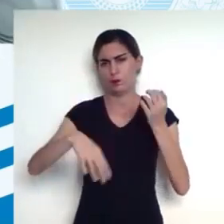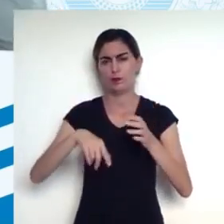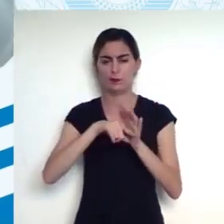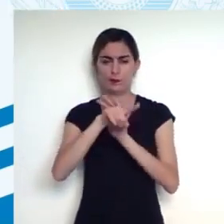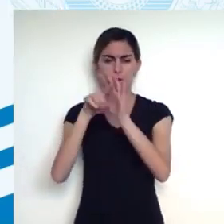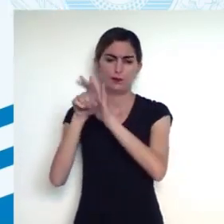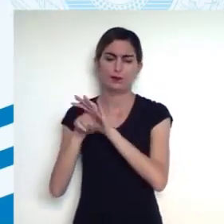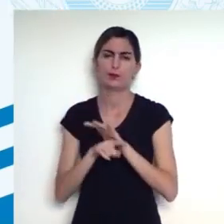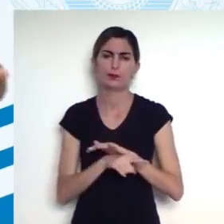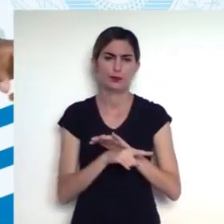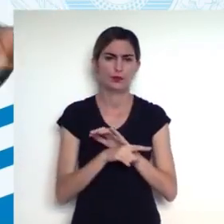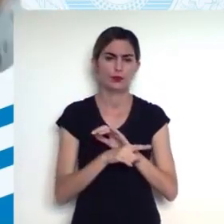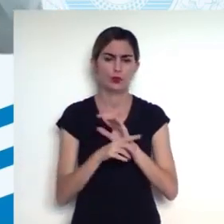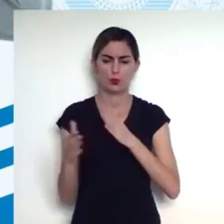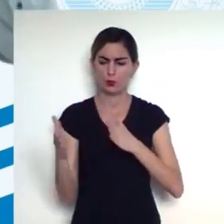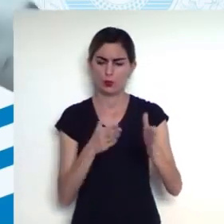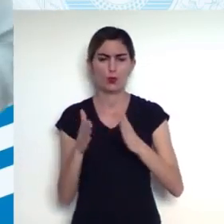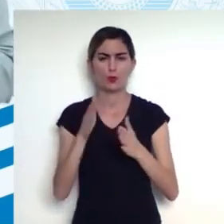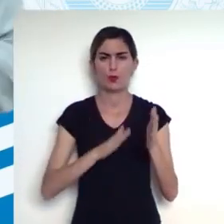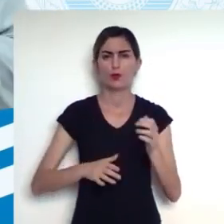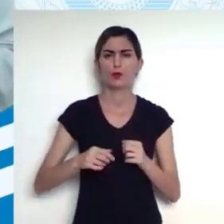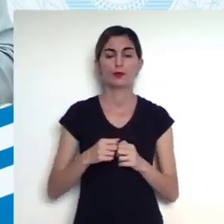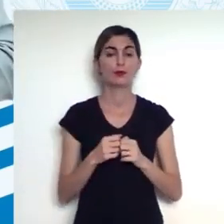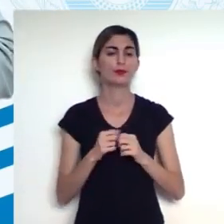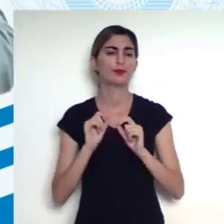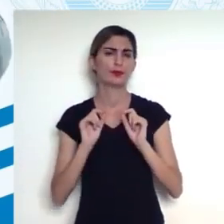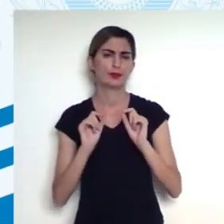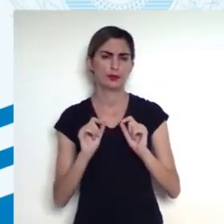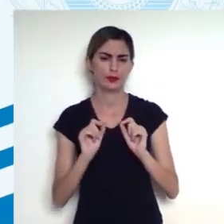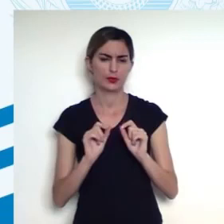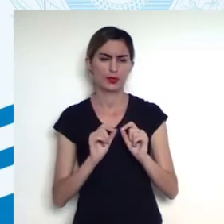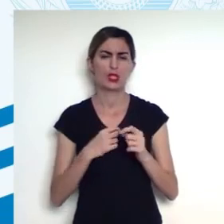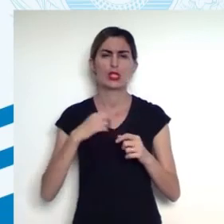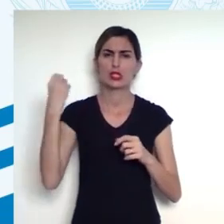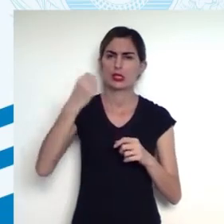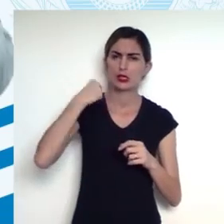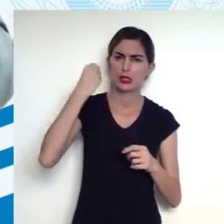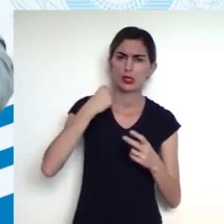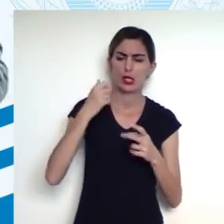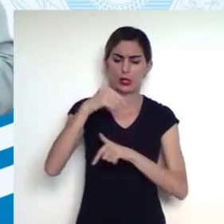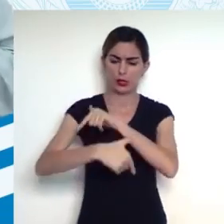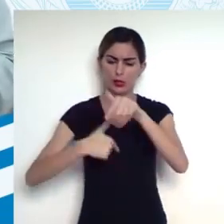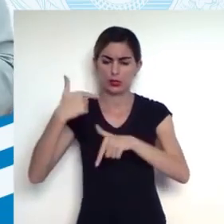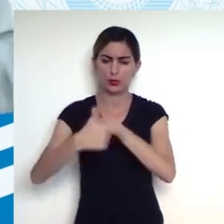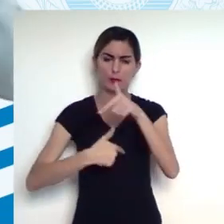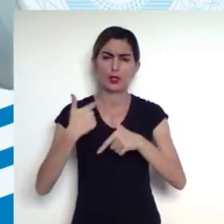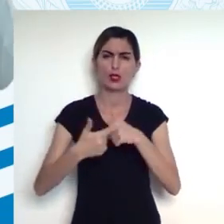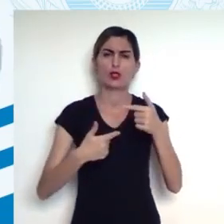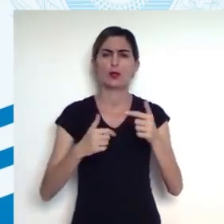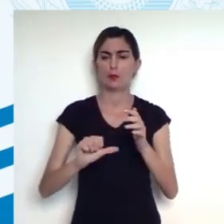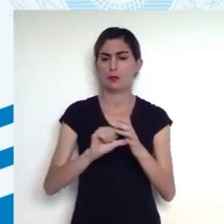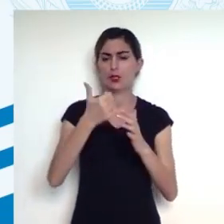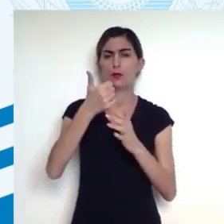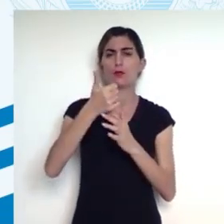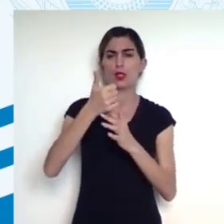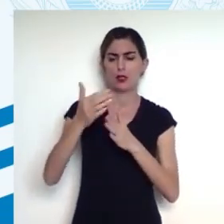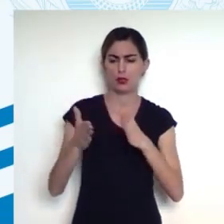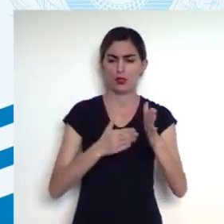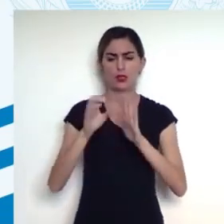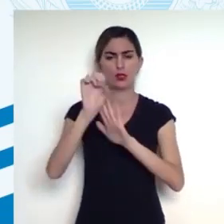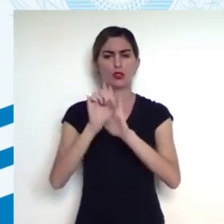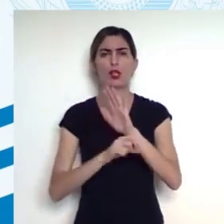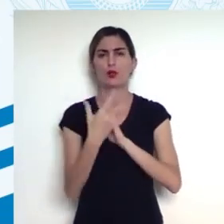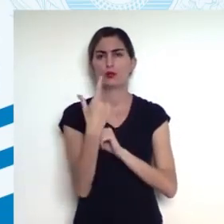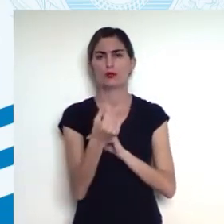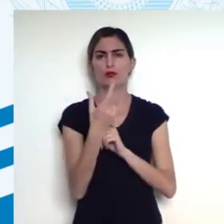discutirmos, analisarmos os movimentos sociais, sindicais e trabalhistas na primeira metade